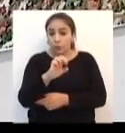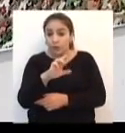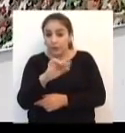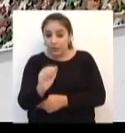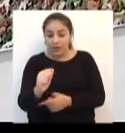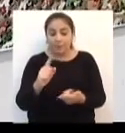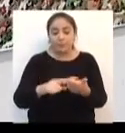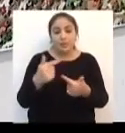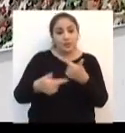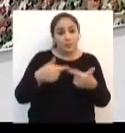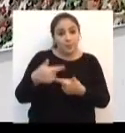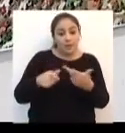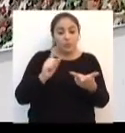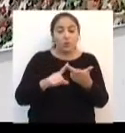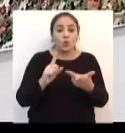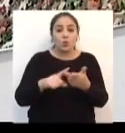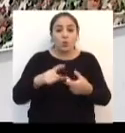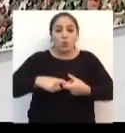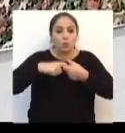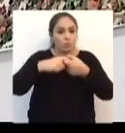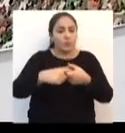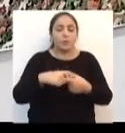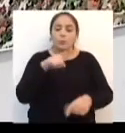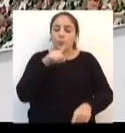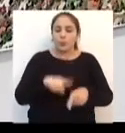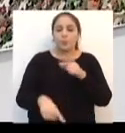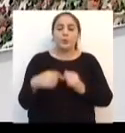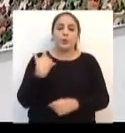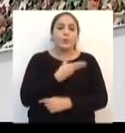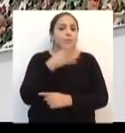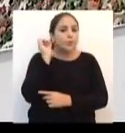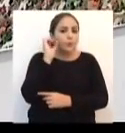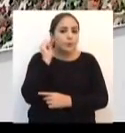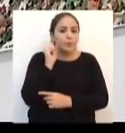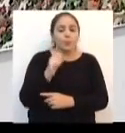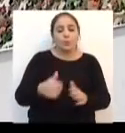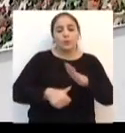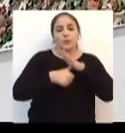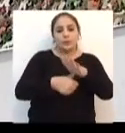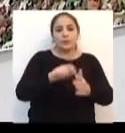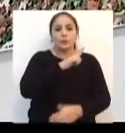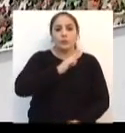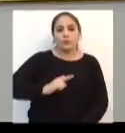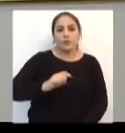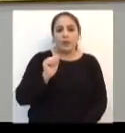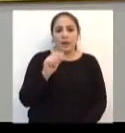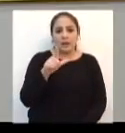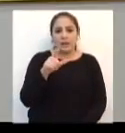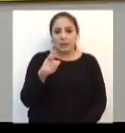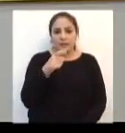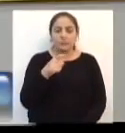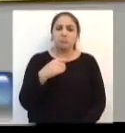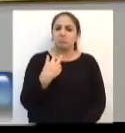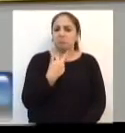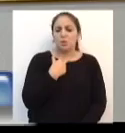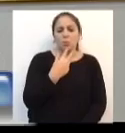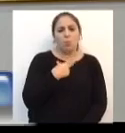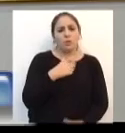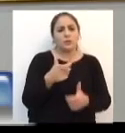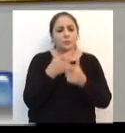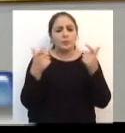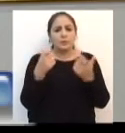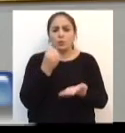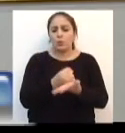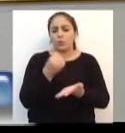ou convênios. Nós ouvimos o líder do governo, vereador Alex Necker, sobre este assunto. Não deve haver ampliação